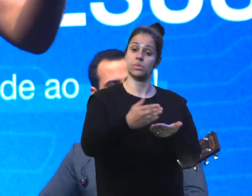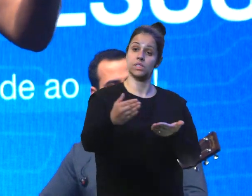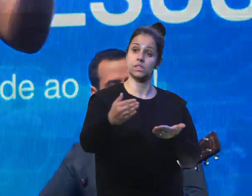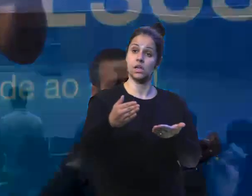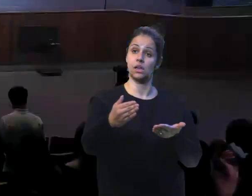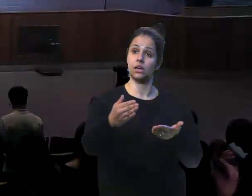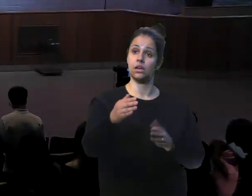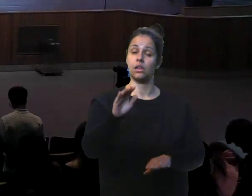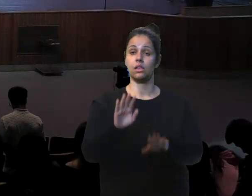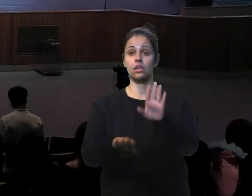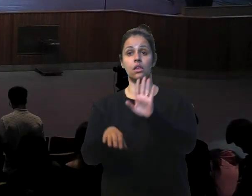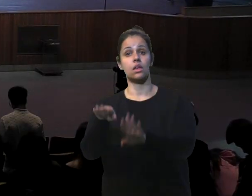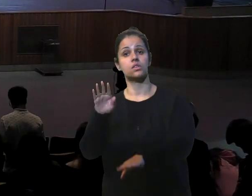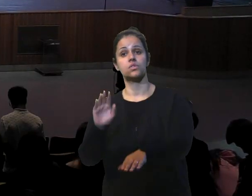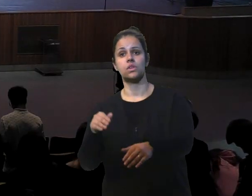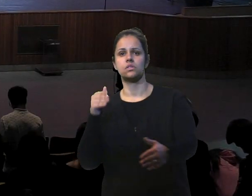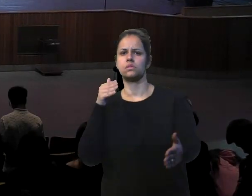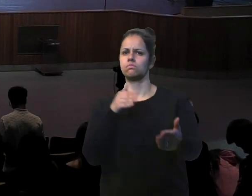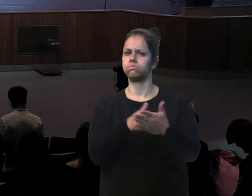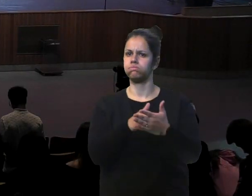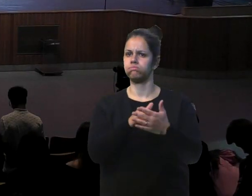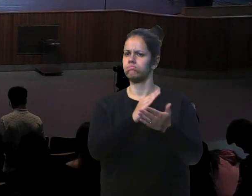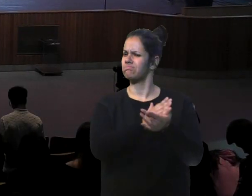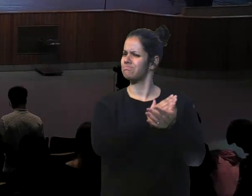Hoje o Senhor te chama a se posicionar.